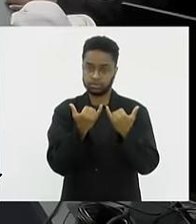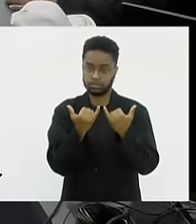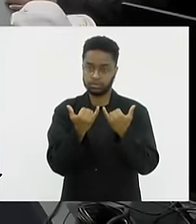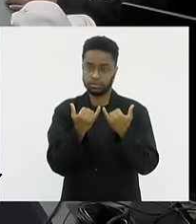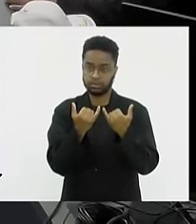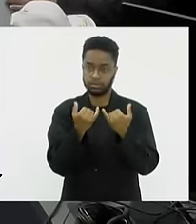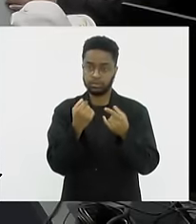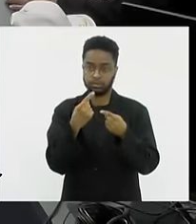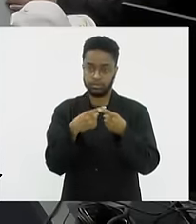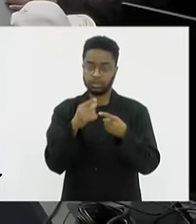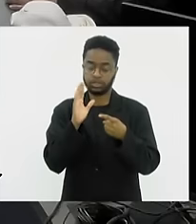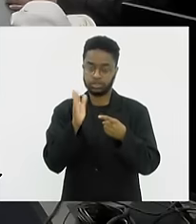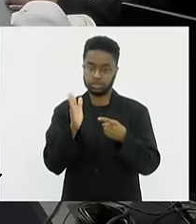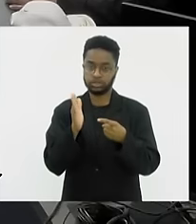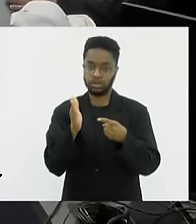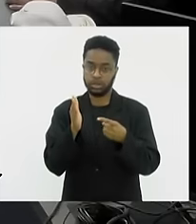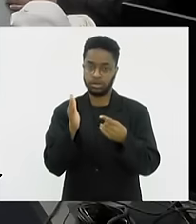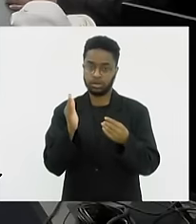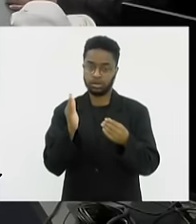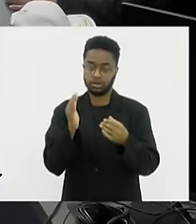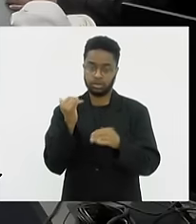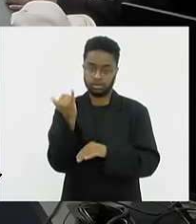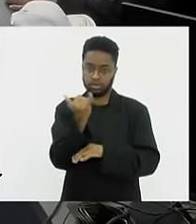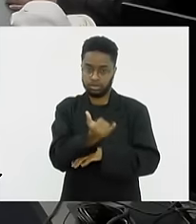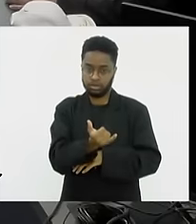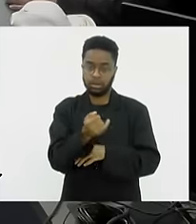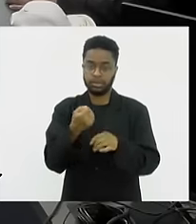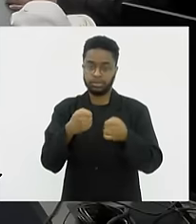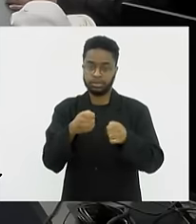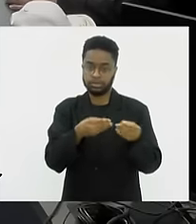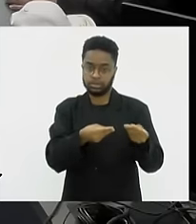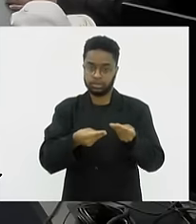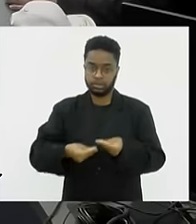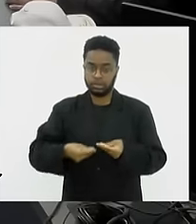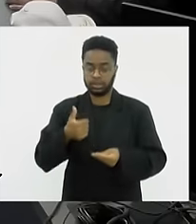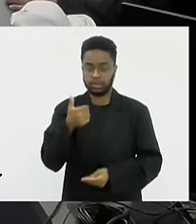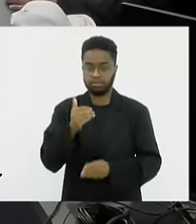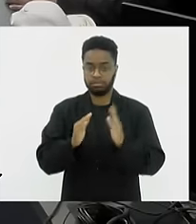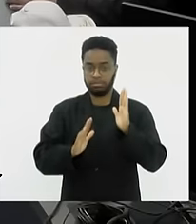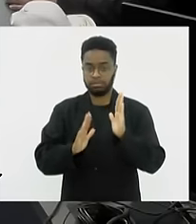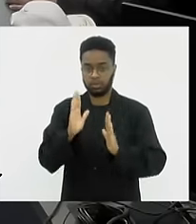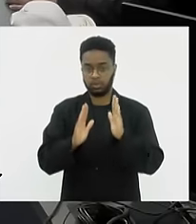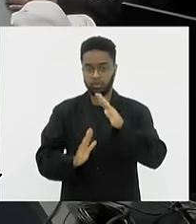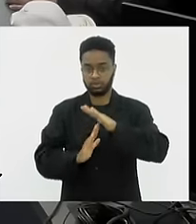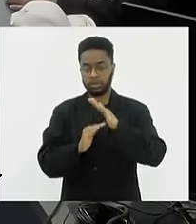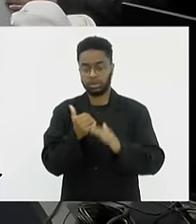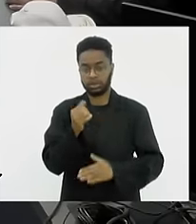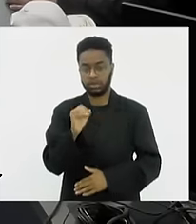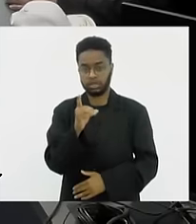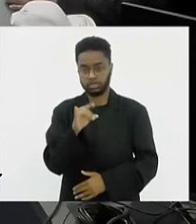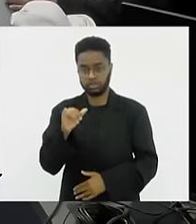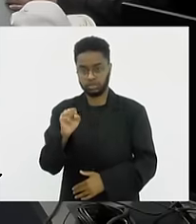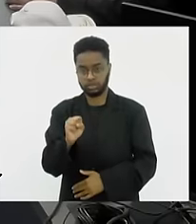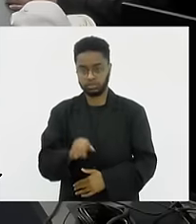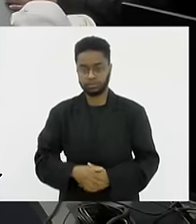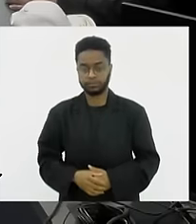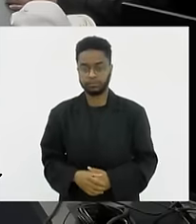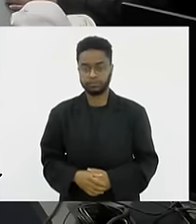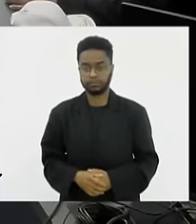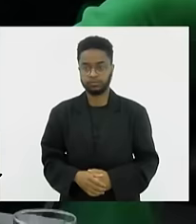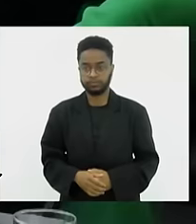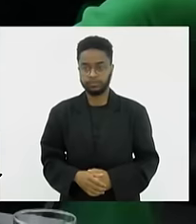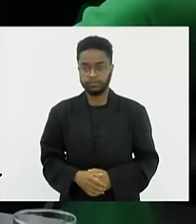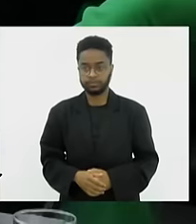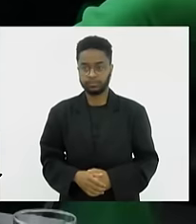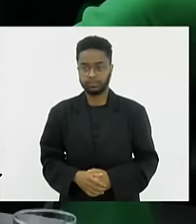já está notificado para trazer a CPI em 10 dias, por favor, deputado Thiago Rangel. Quais são as informações? Gostaria que